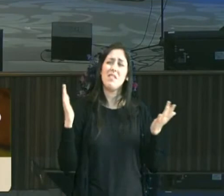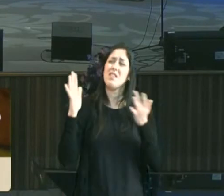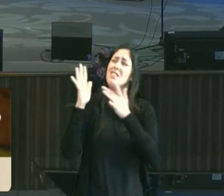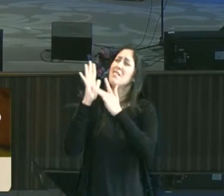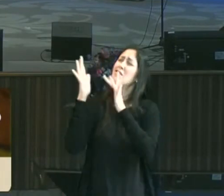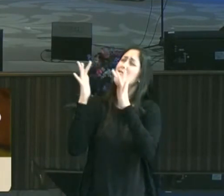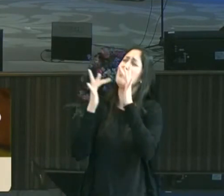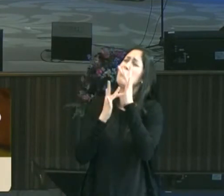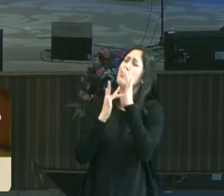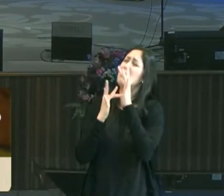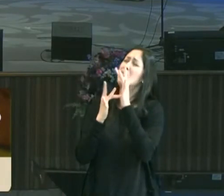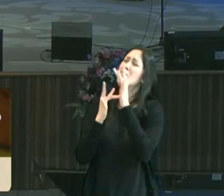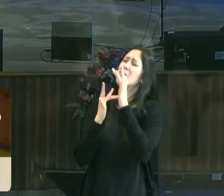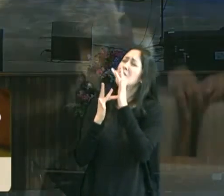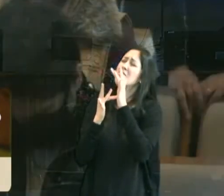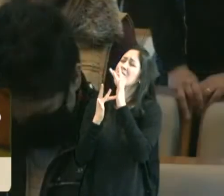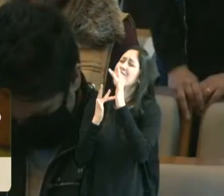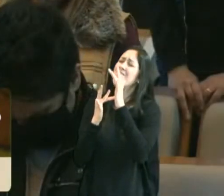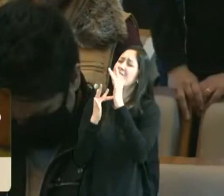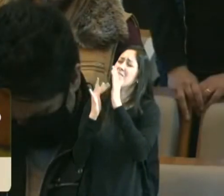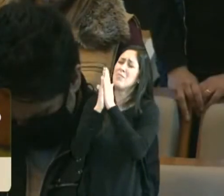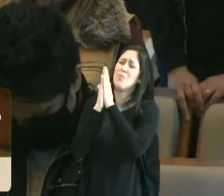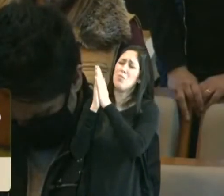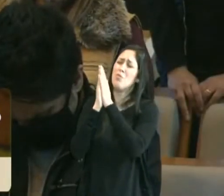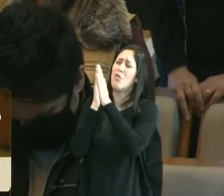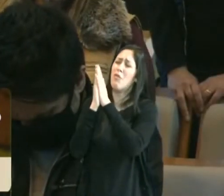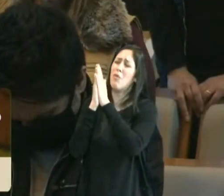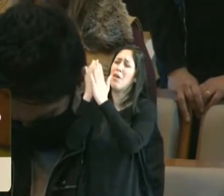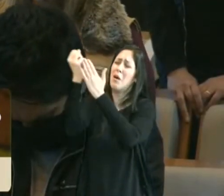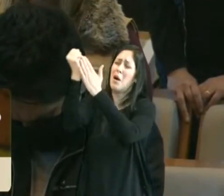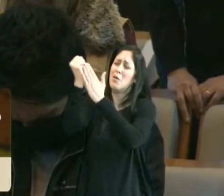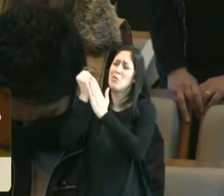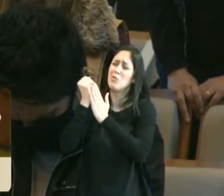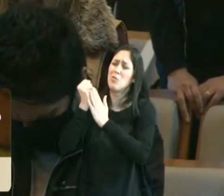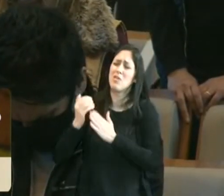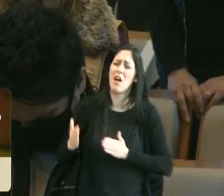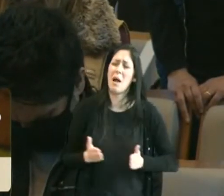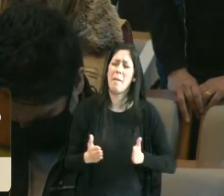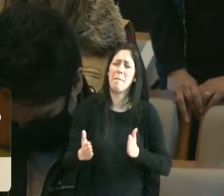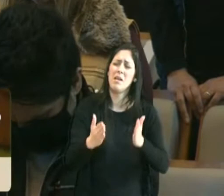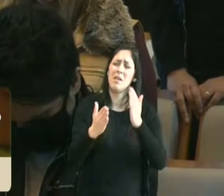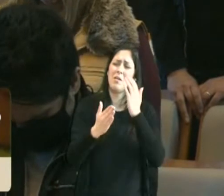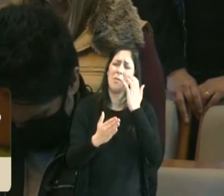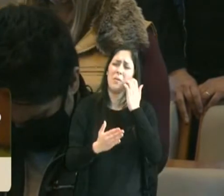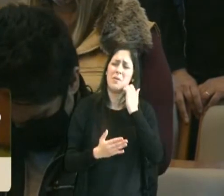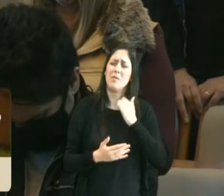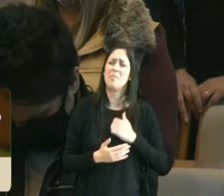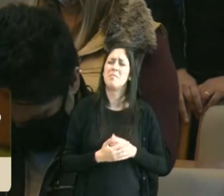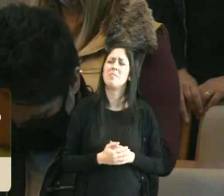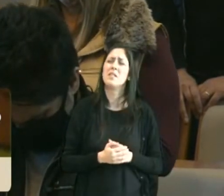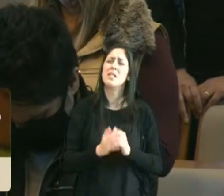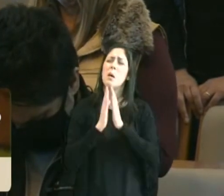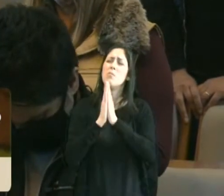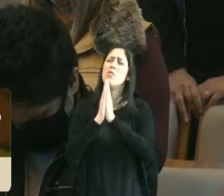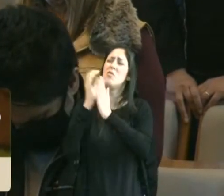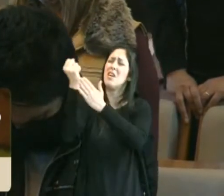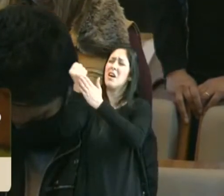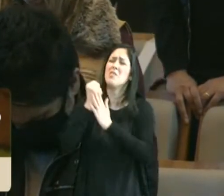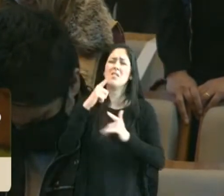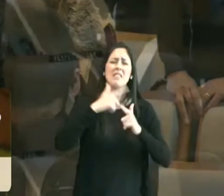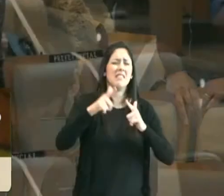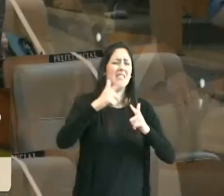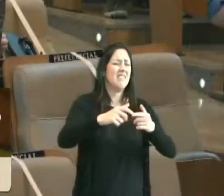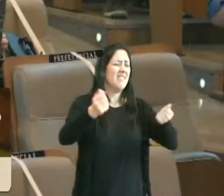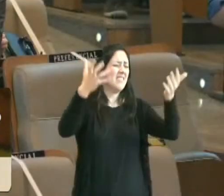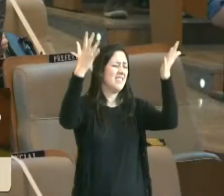Jesus, nos conduz por esse caminho, nos ajuda a resistir às pressões,